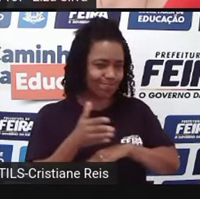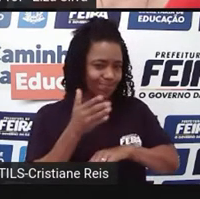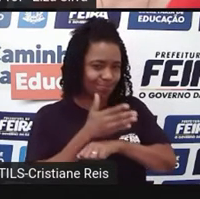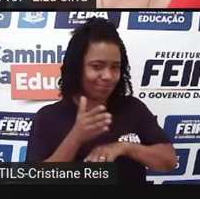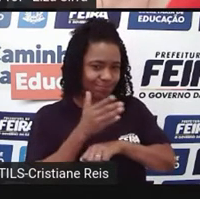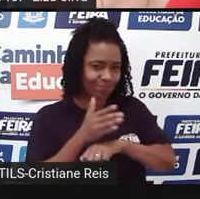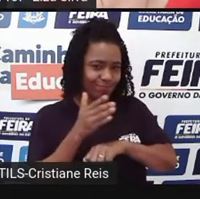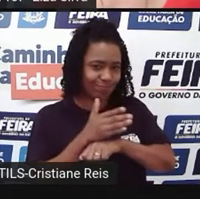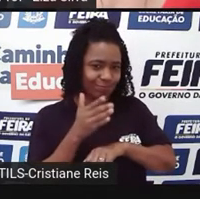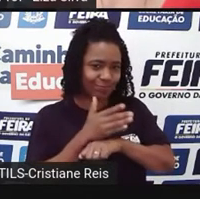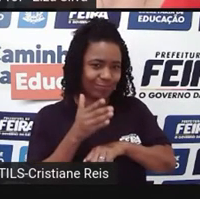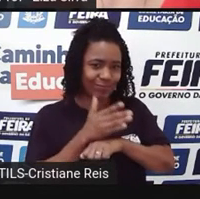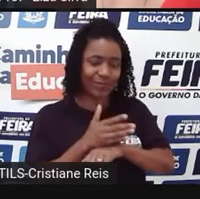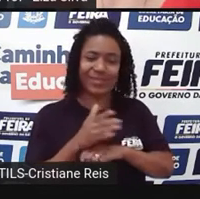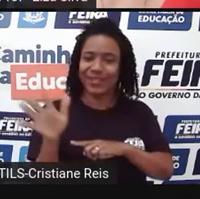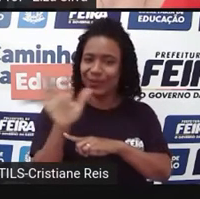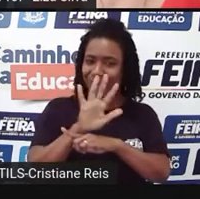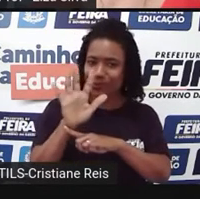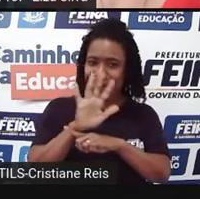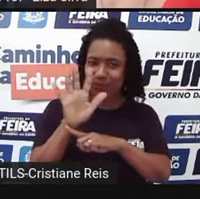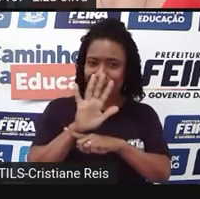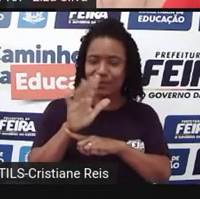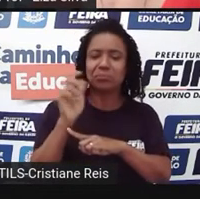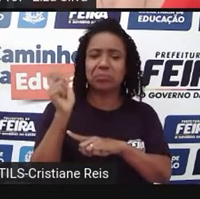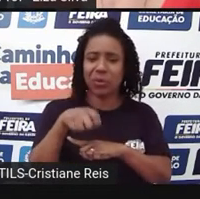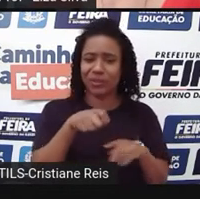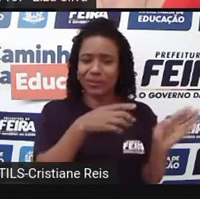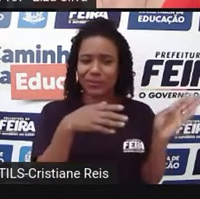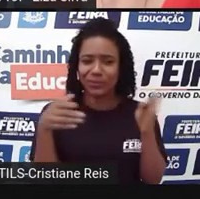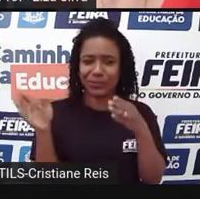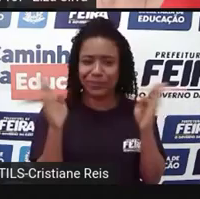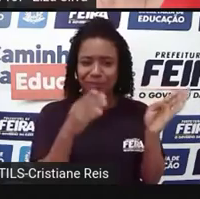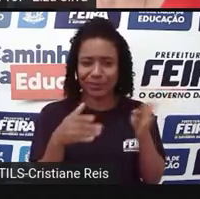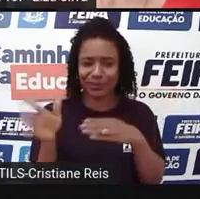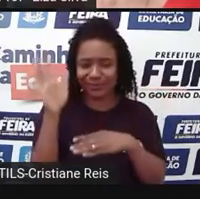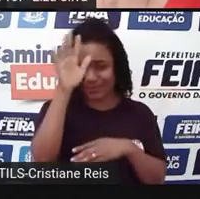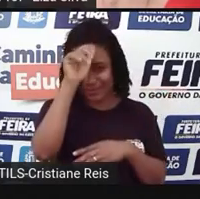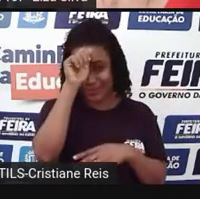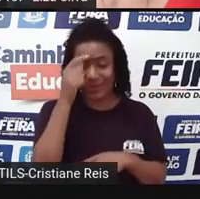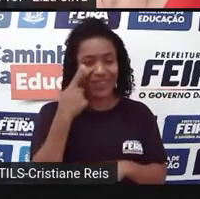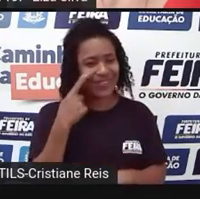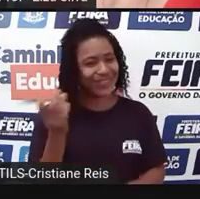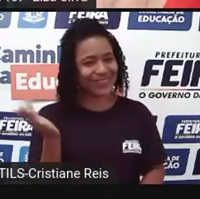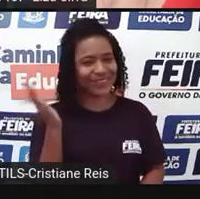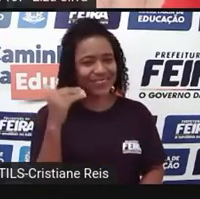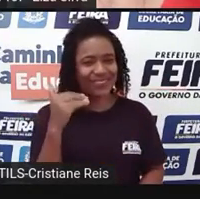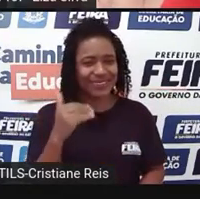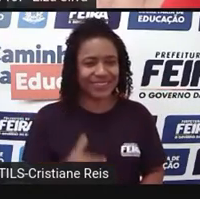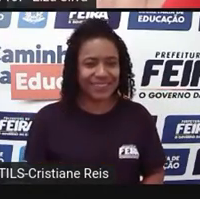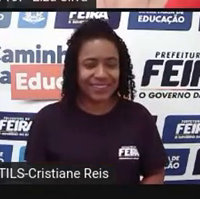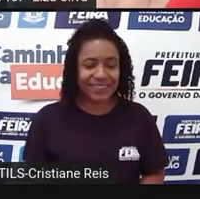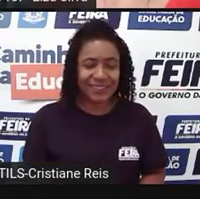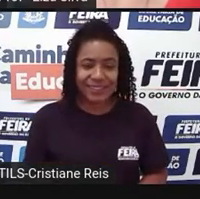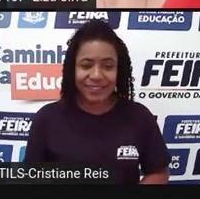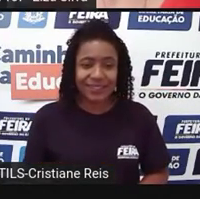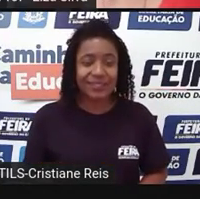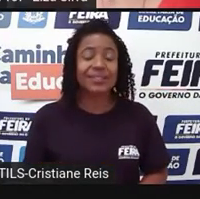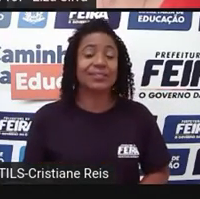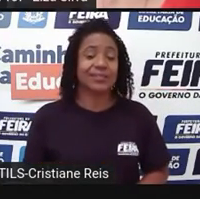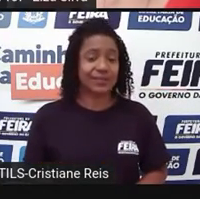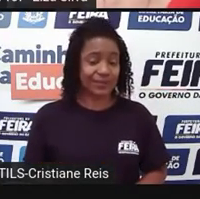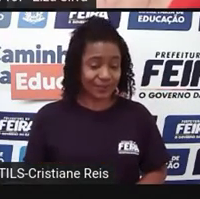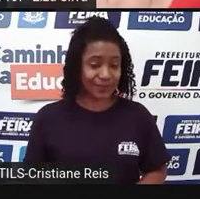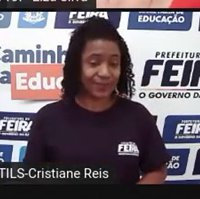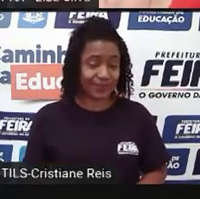e fica essa dica aí do vídeo para vocês assistirem novamente ok let's go e agora eu